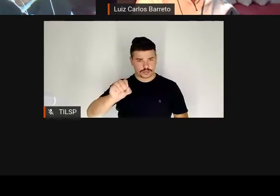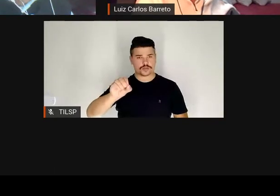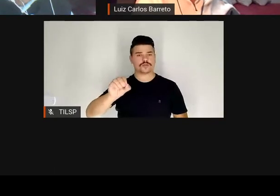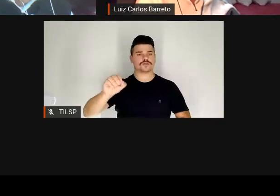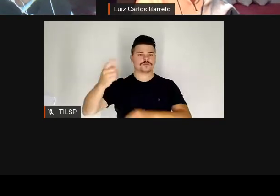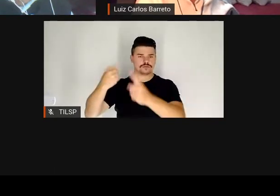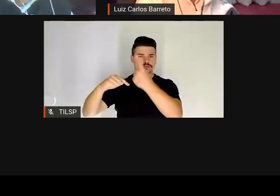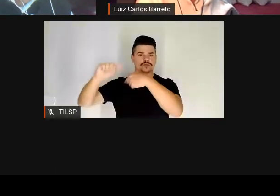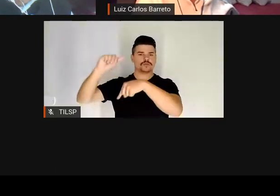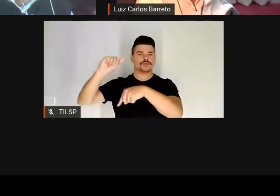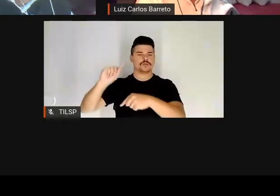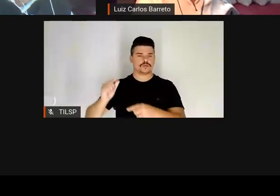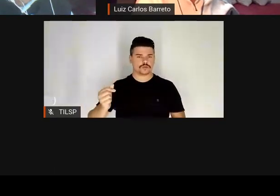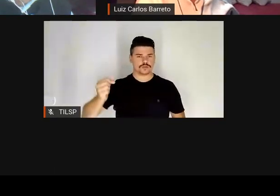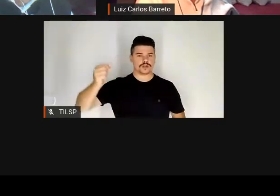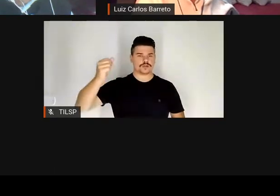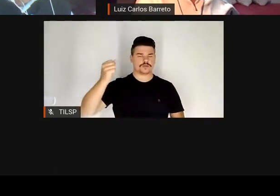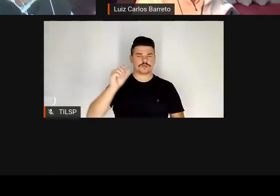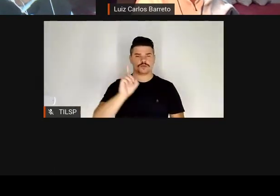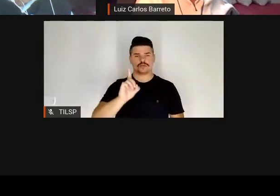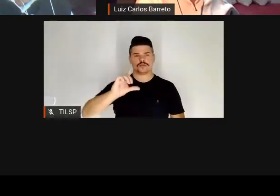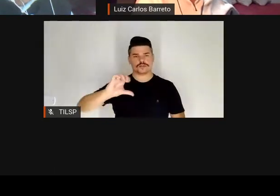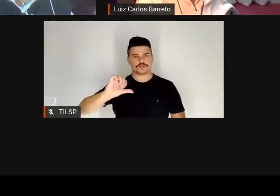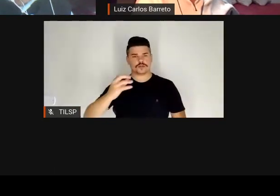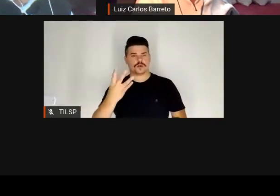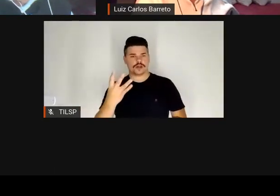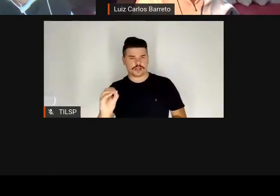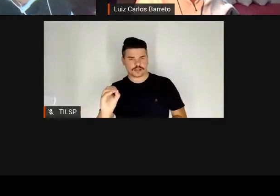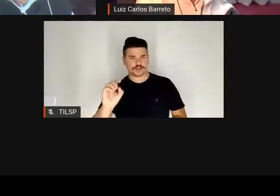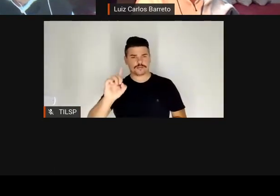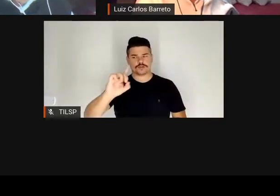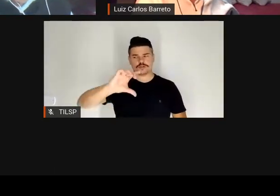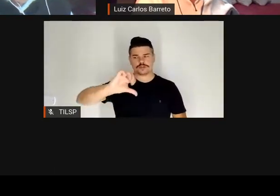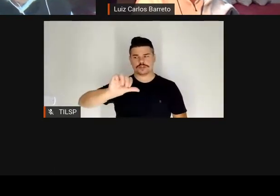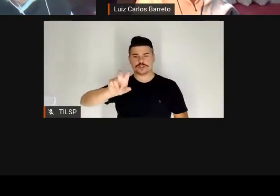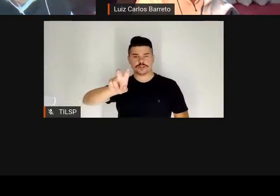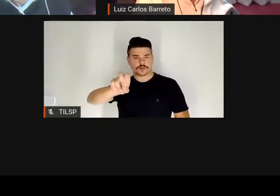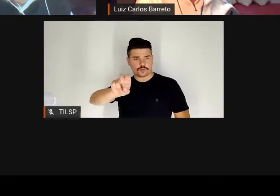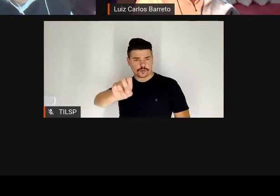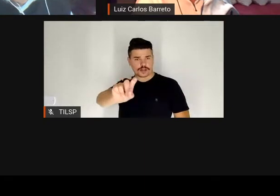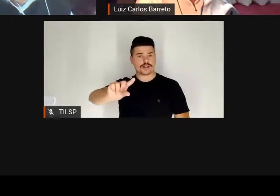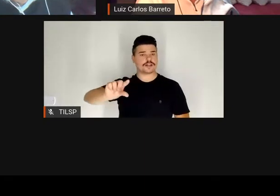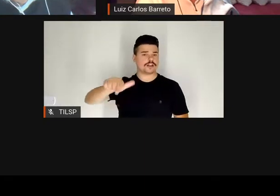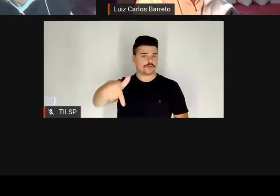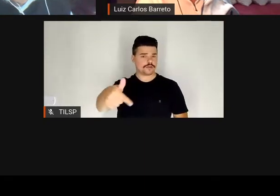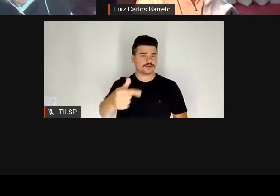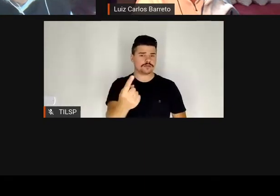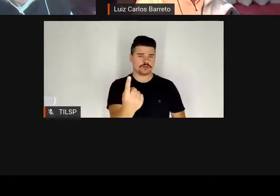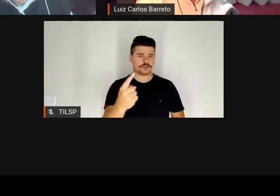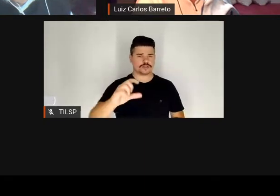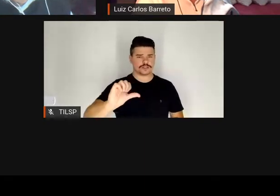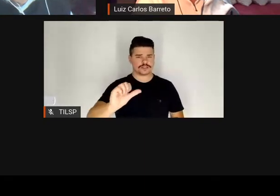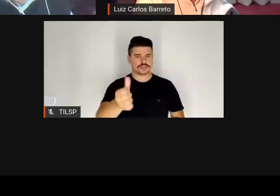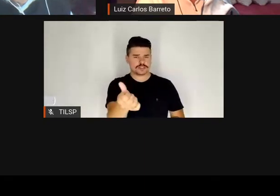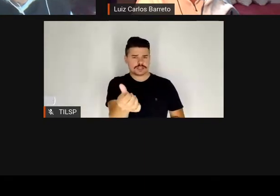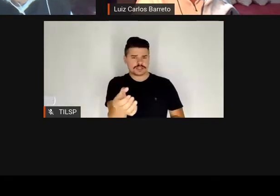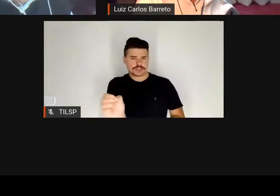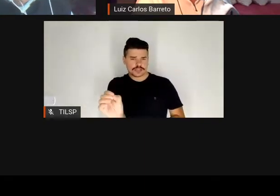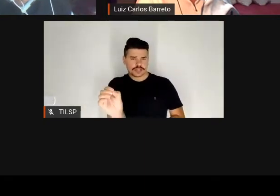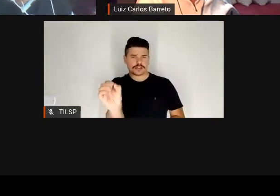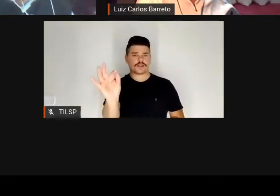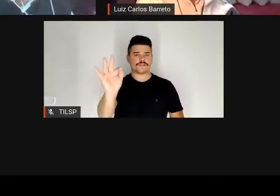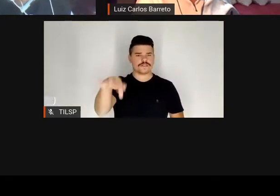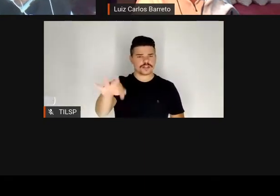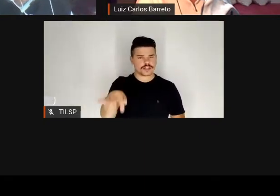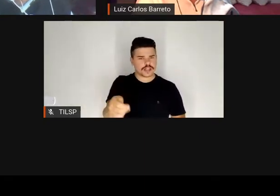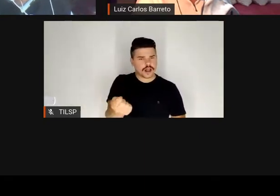anos 40 e 50, mas que, de fato, depois de meados da década de 60, final da década de 60, eu arriscaria dizer,